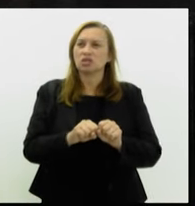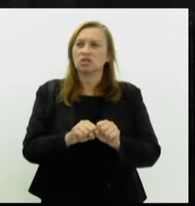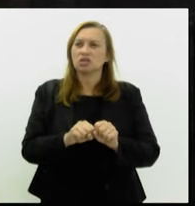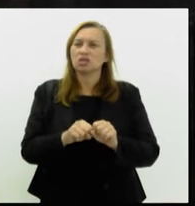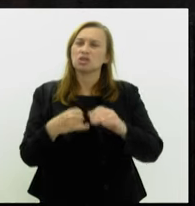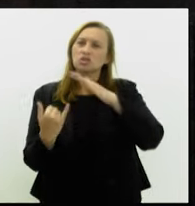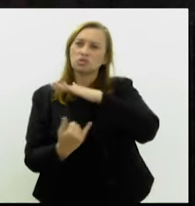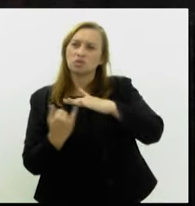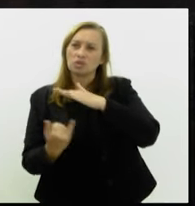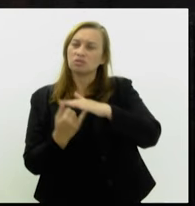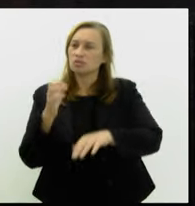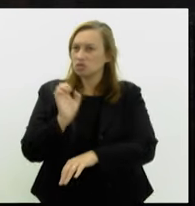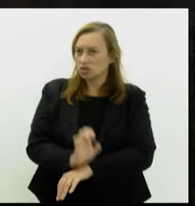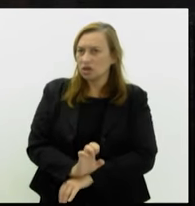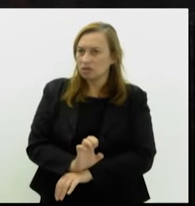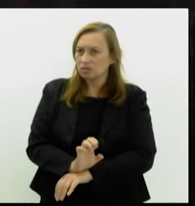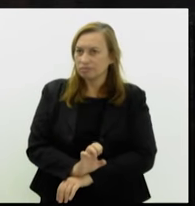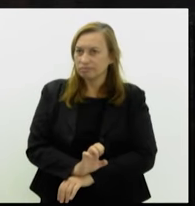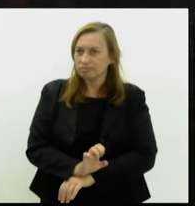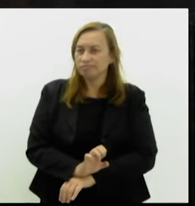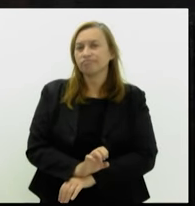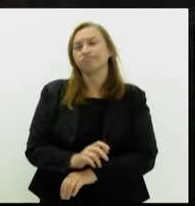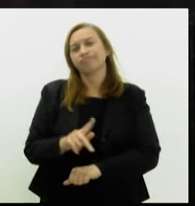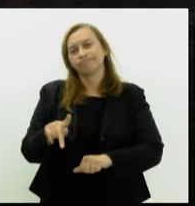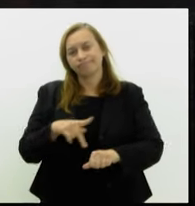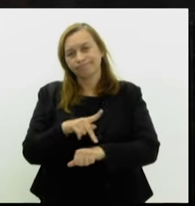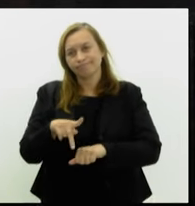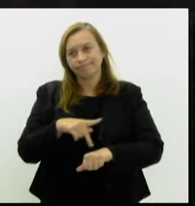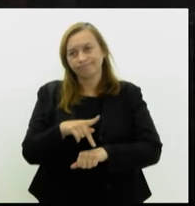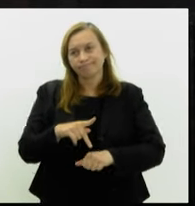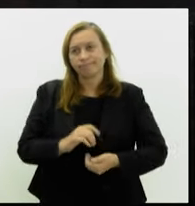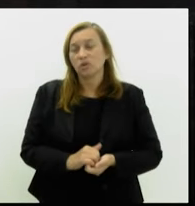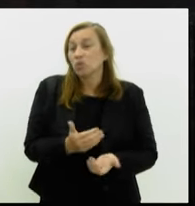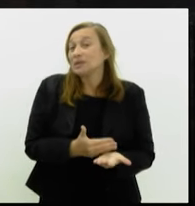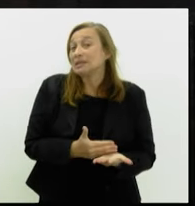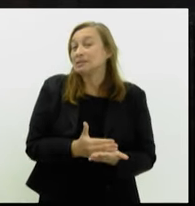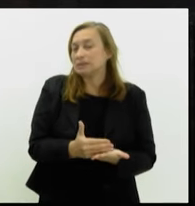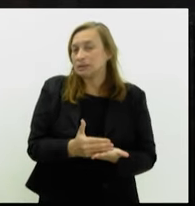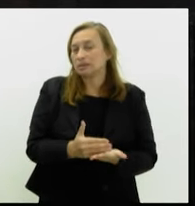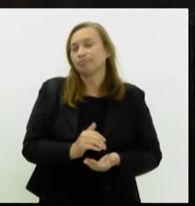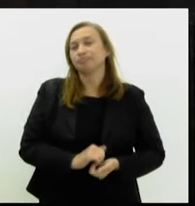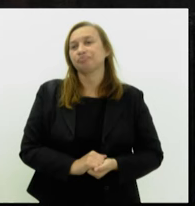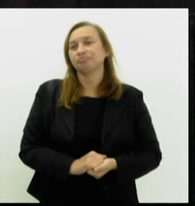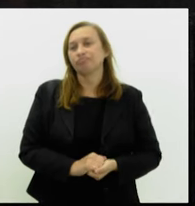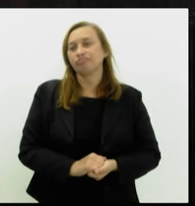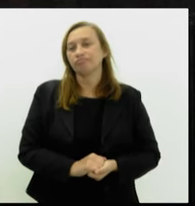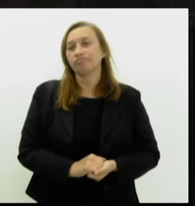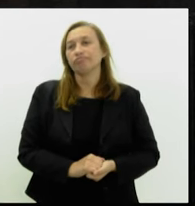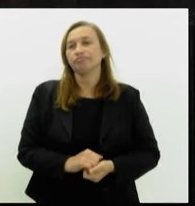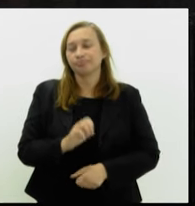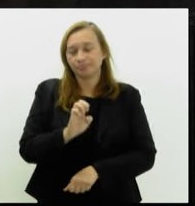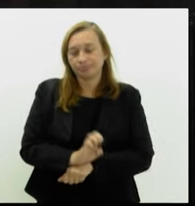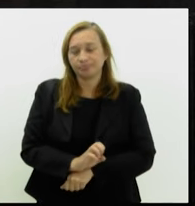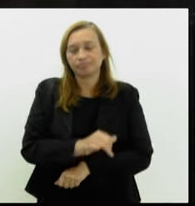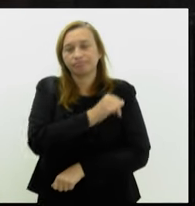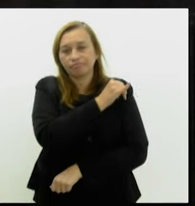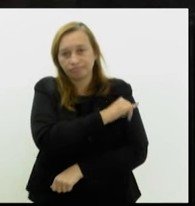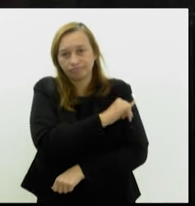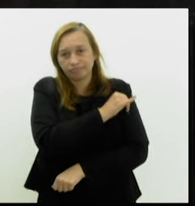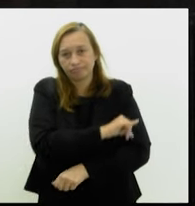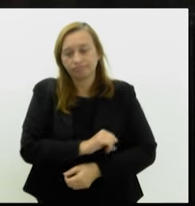e do nosso país. A começar pelo Estado do Rio de